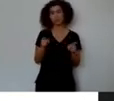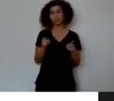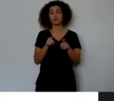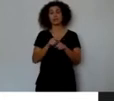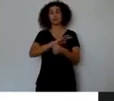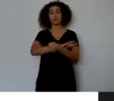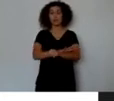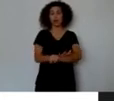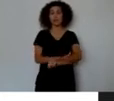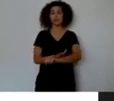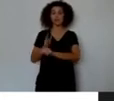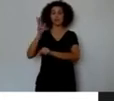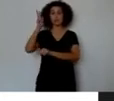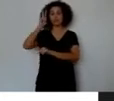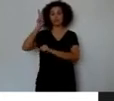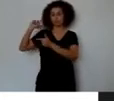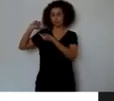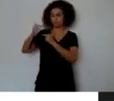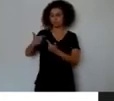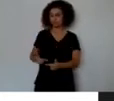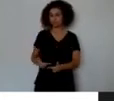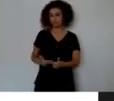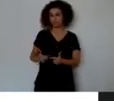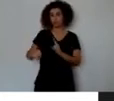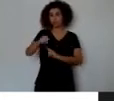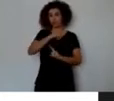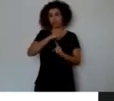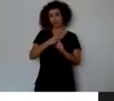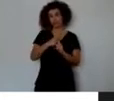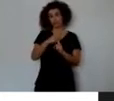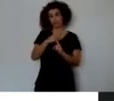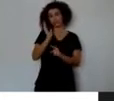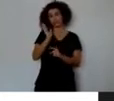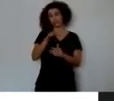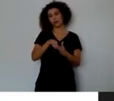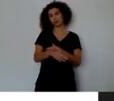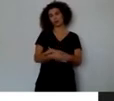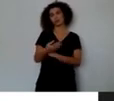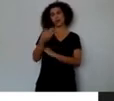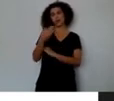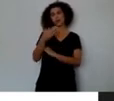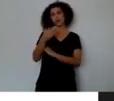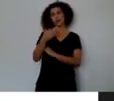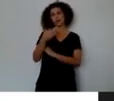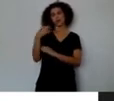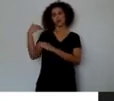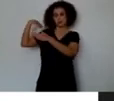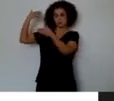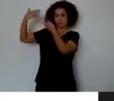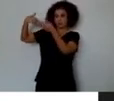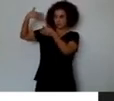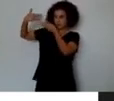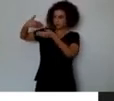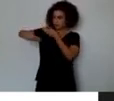Então, há uma estrutura racista, ou seja, a sociedade ela foi estruturada com base na discriminação, e isso permanece nos dias atuais.